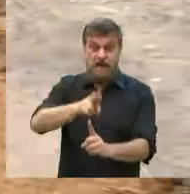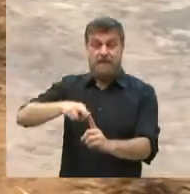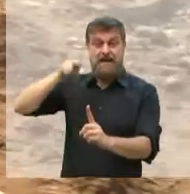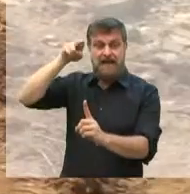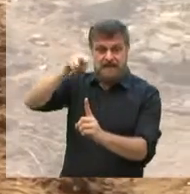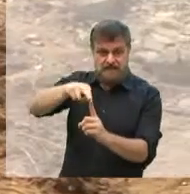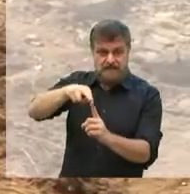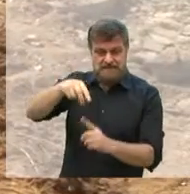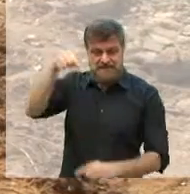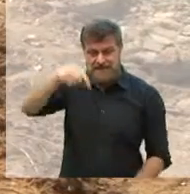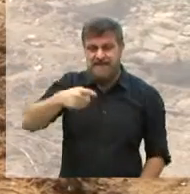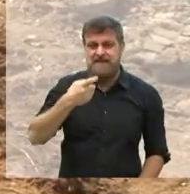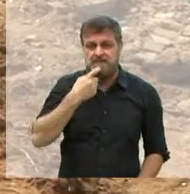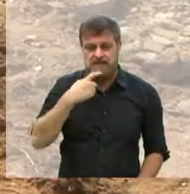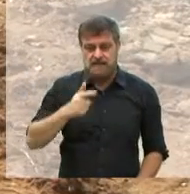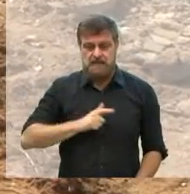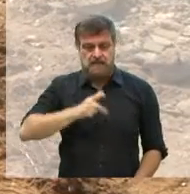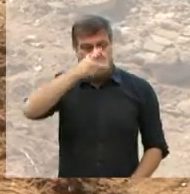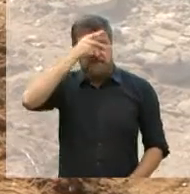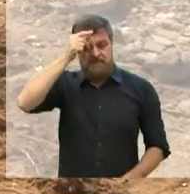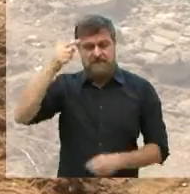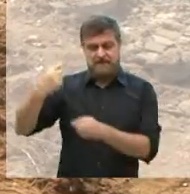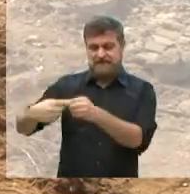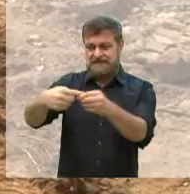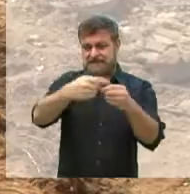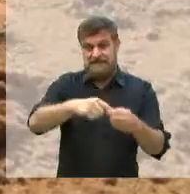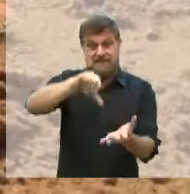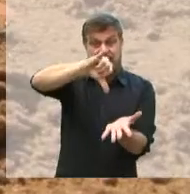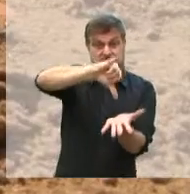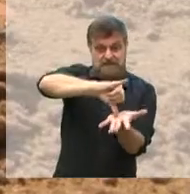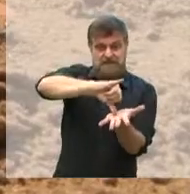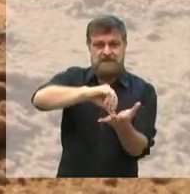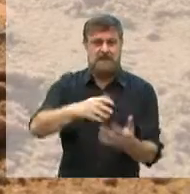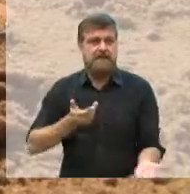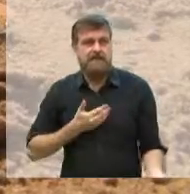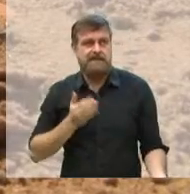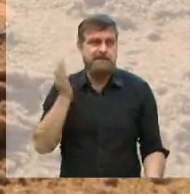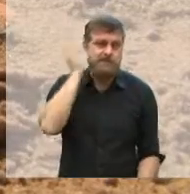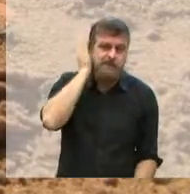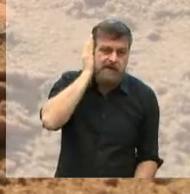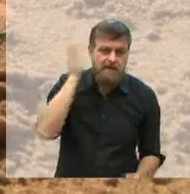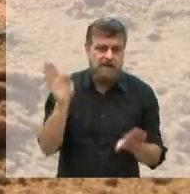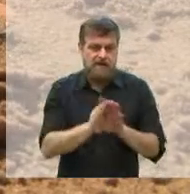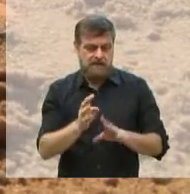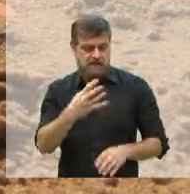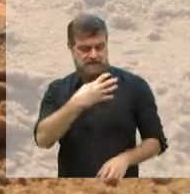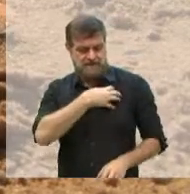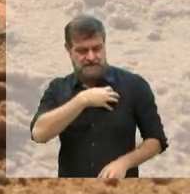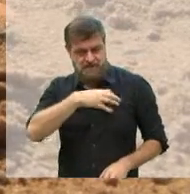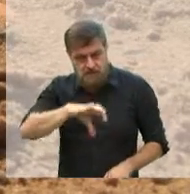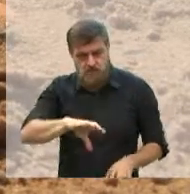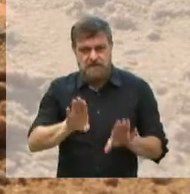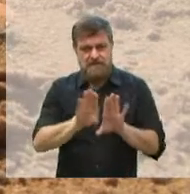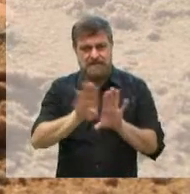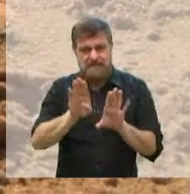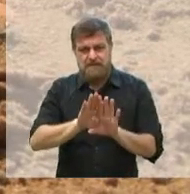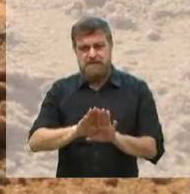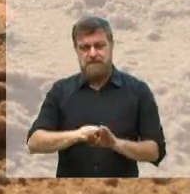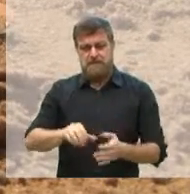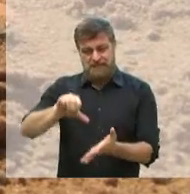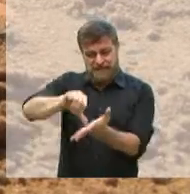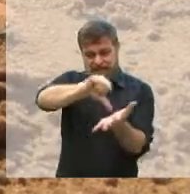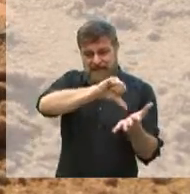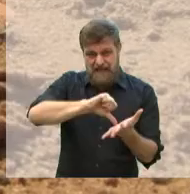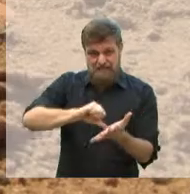recebendo em Campinas prefeitos de capitais como Cuiabá, Salvador, muitas